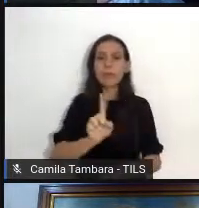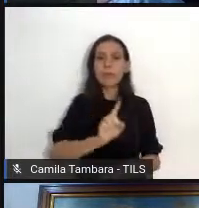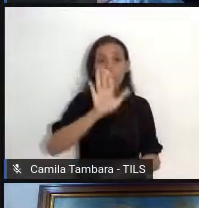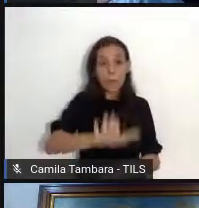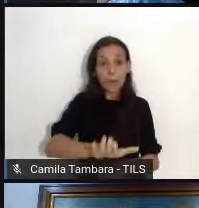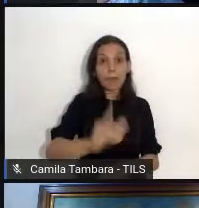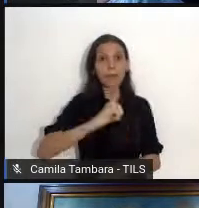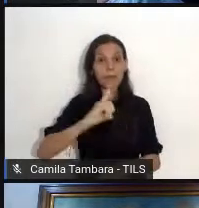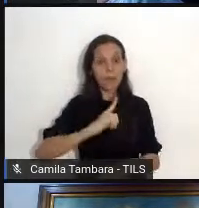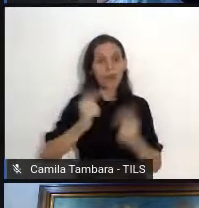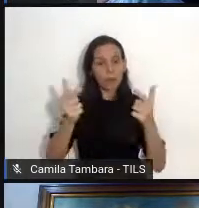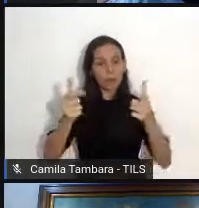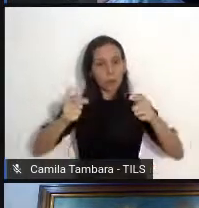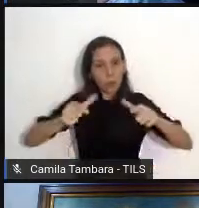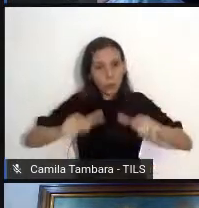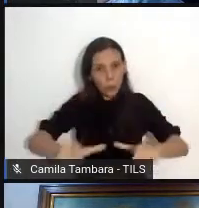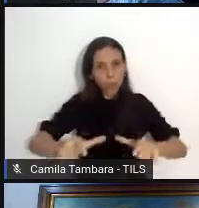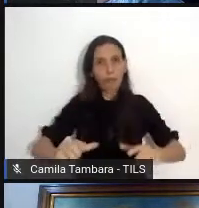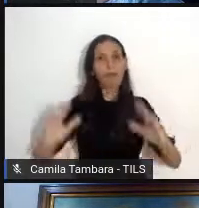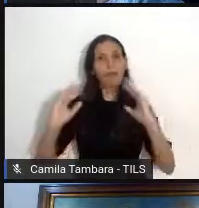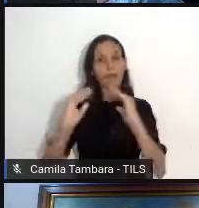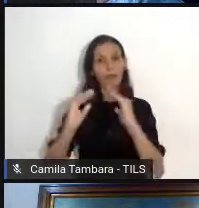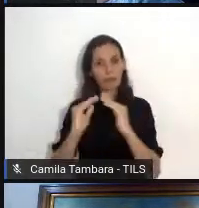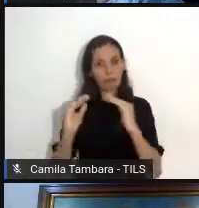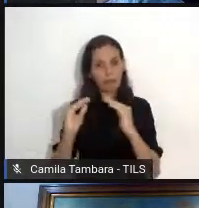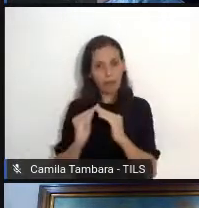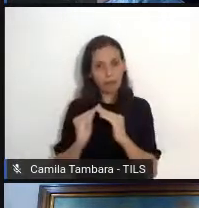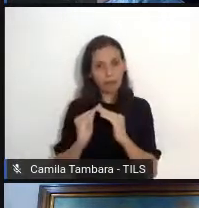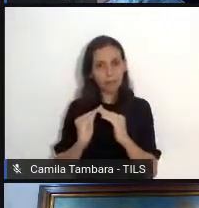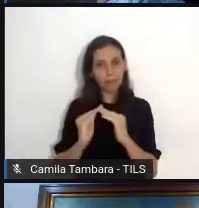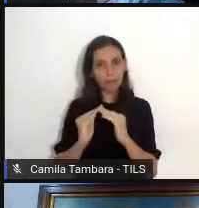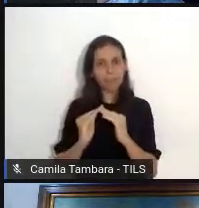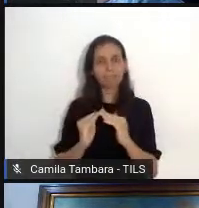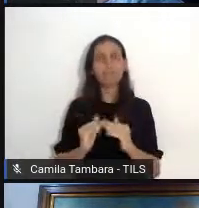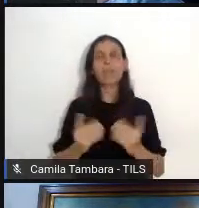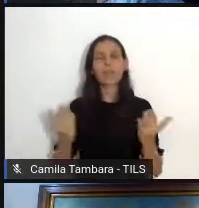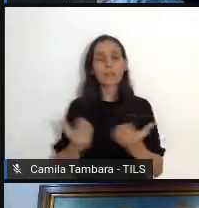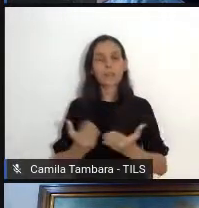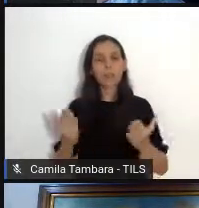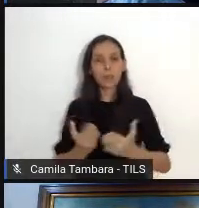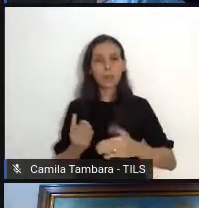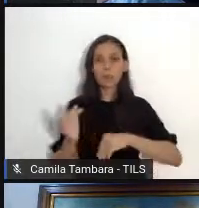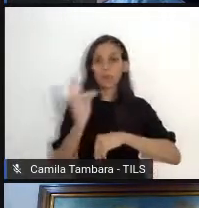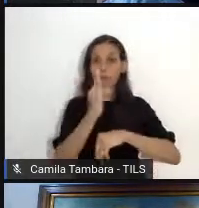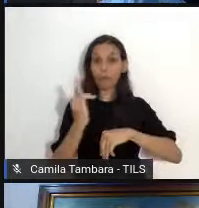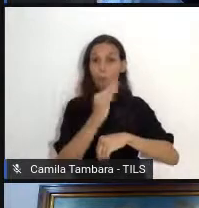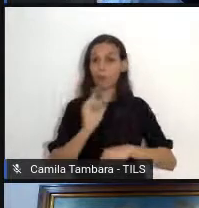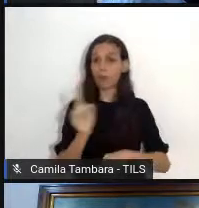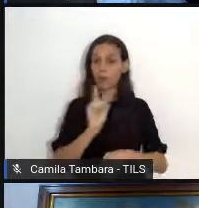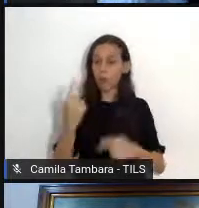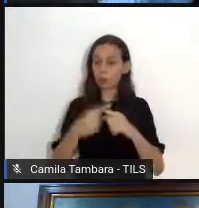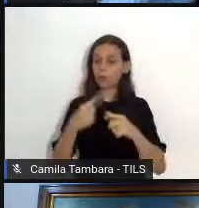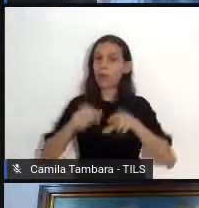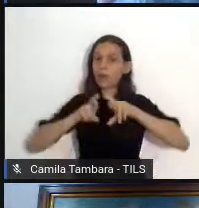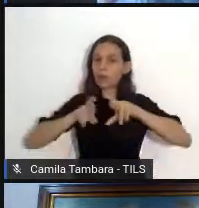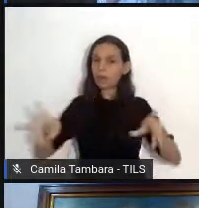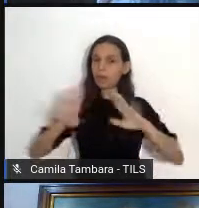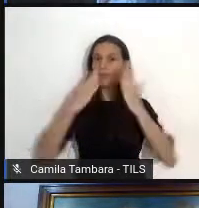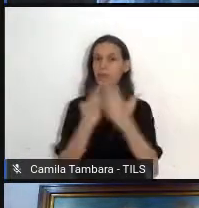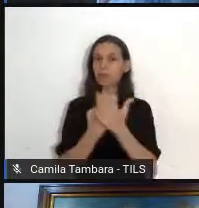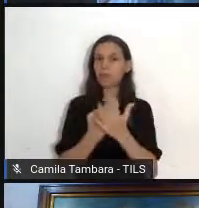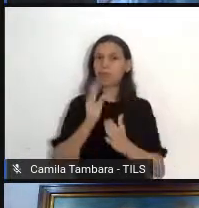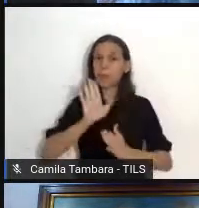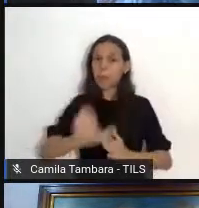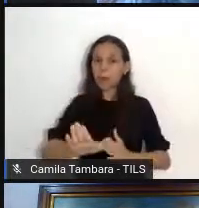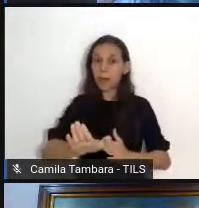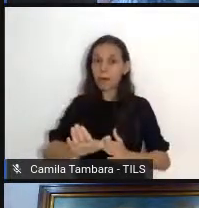que é essencialmente a casa, que é um espaço hoje não formal, porque não é a escola, de aprendizagem.